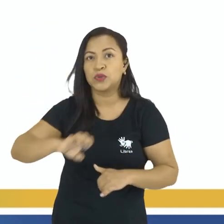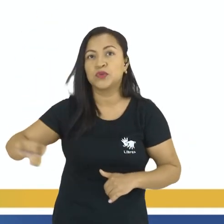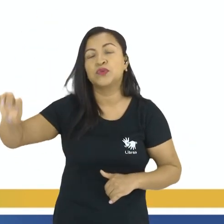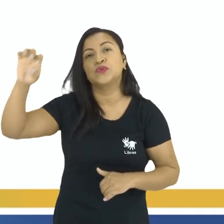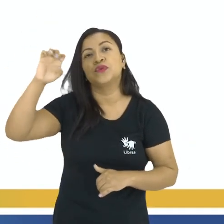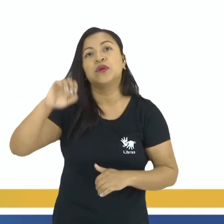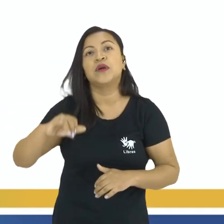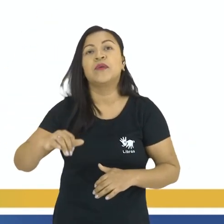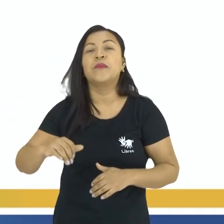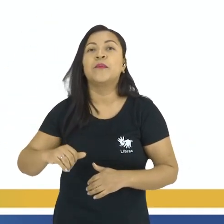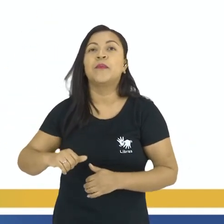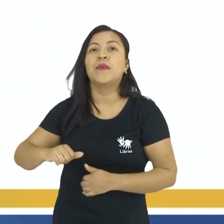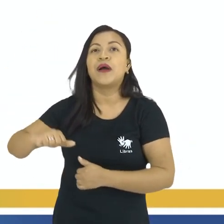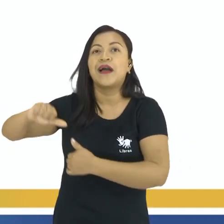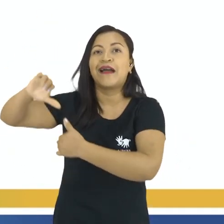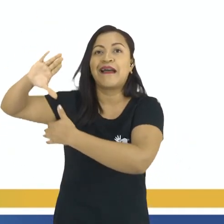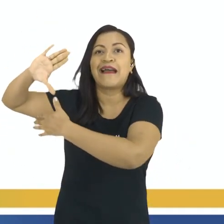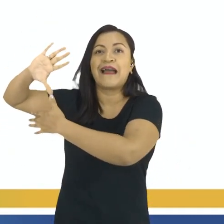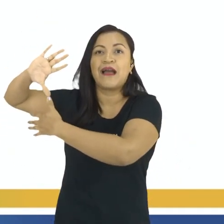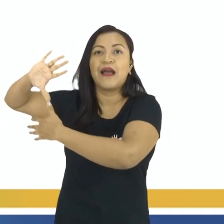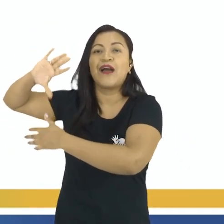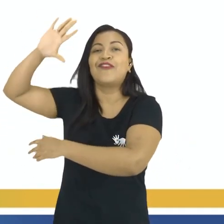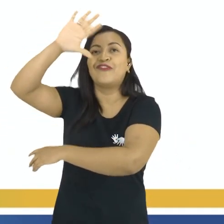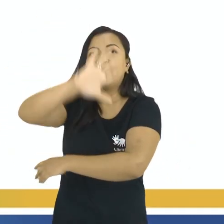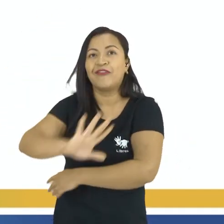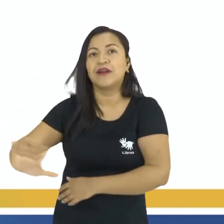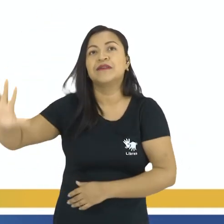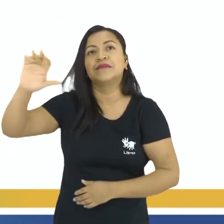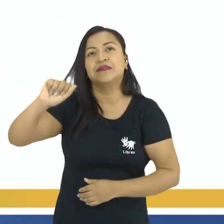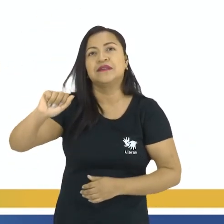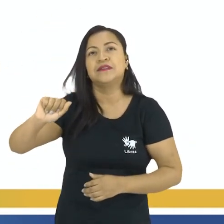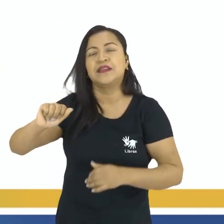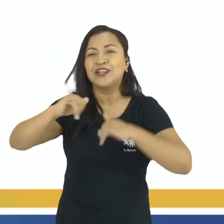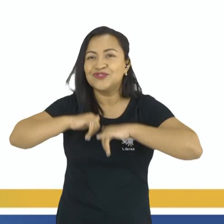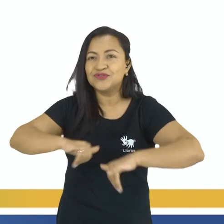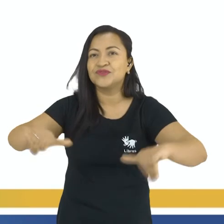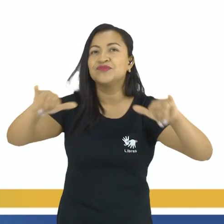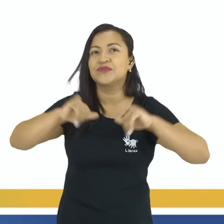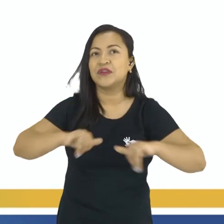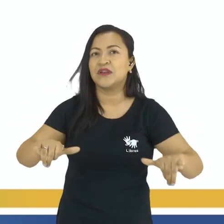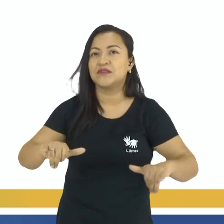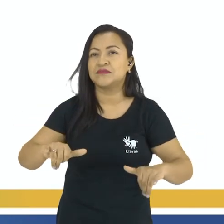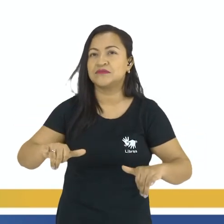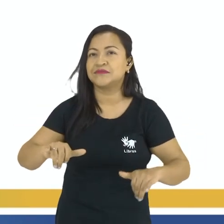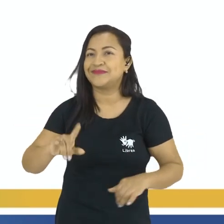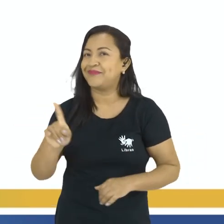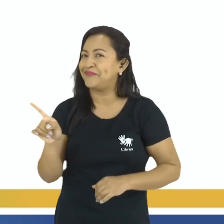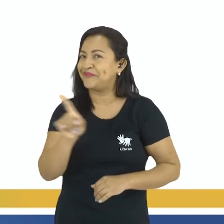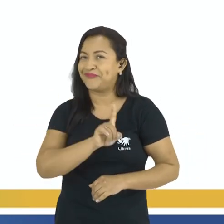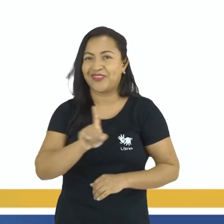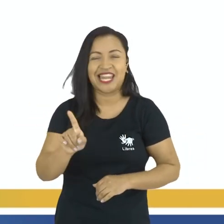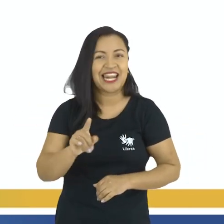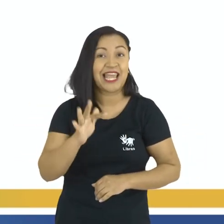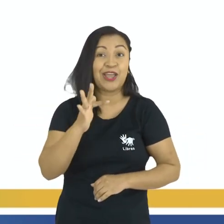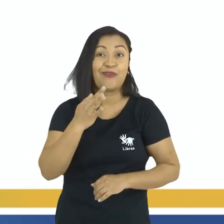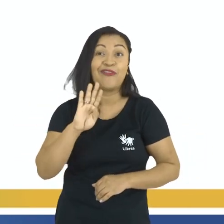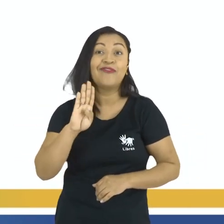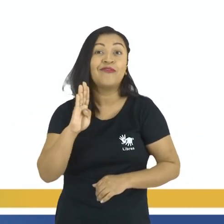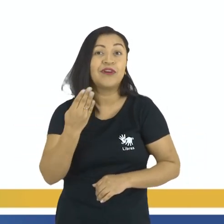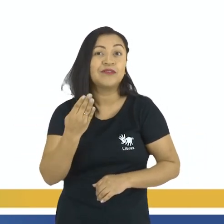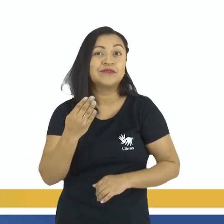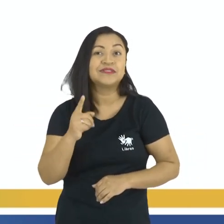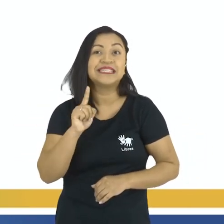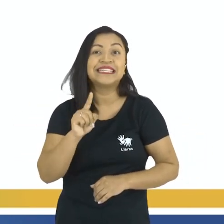e América. Eles divulgaram, gente, o protestantismo? Não, é falso, porque eles divulgaram